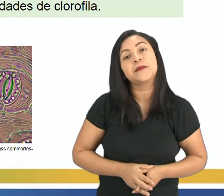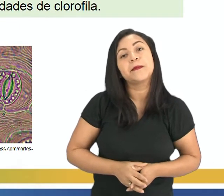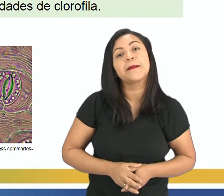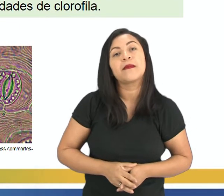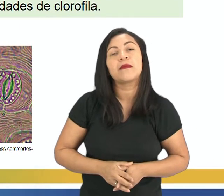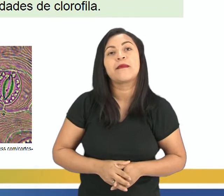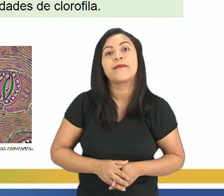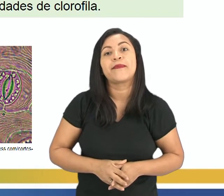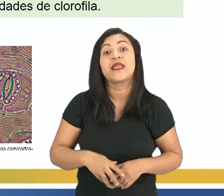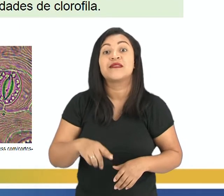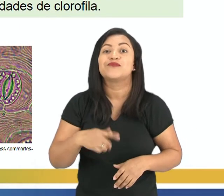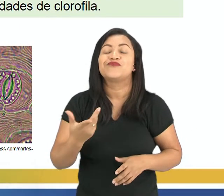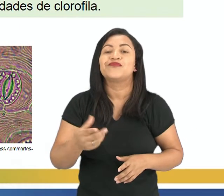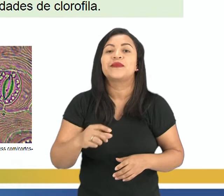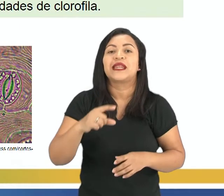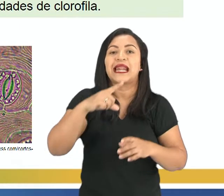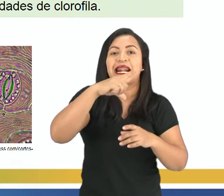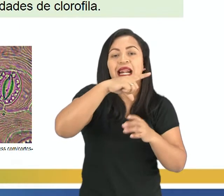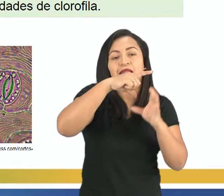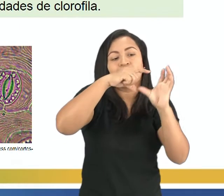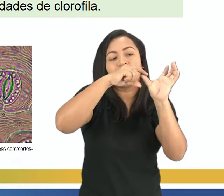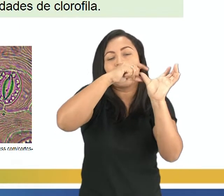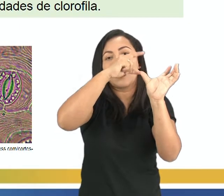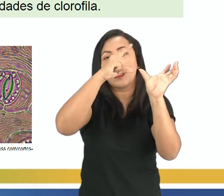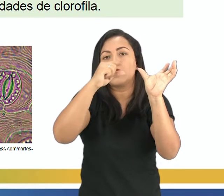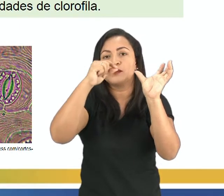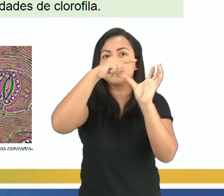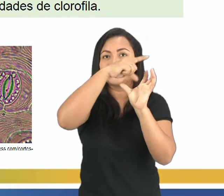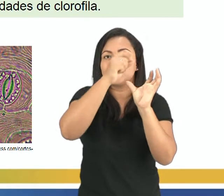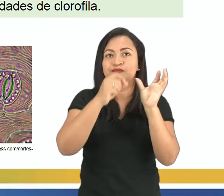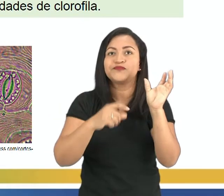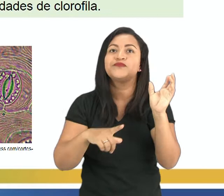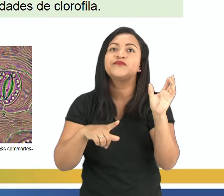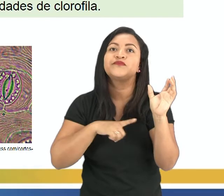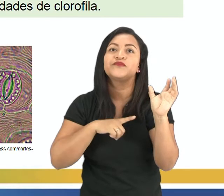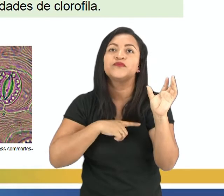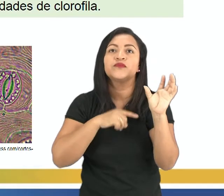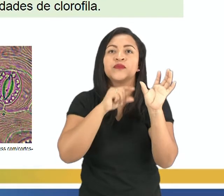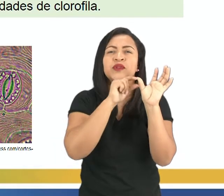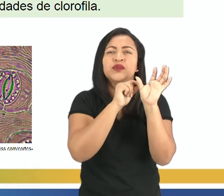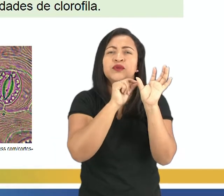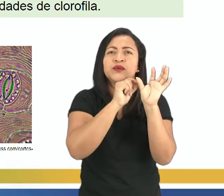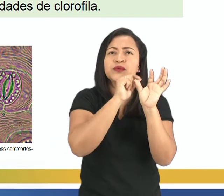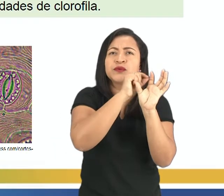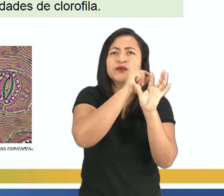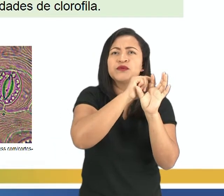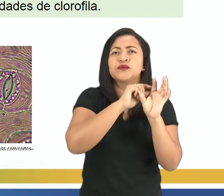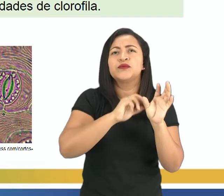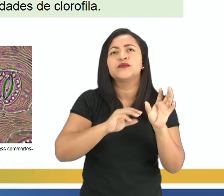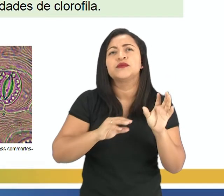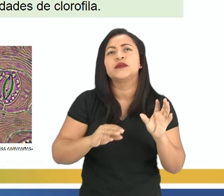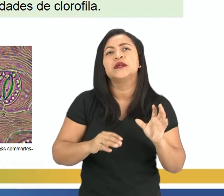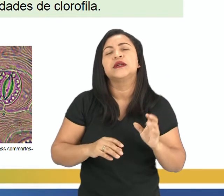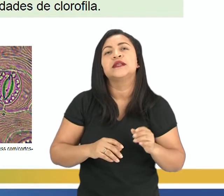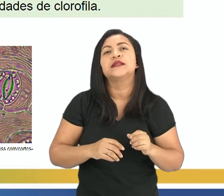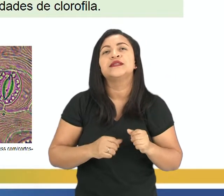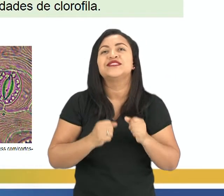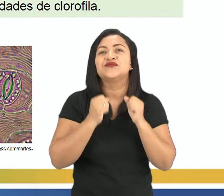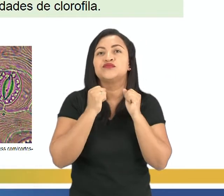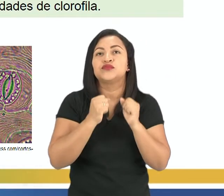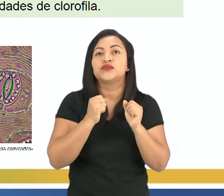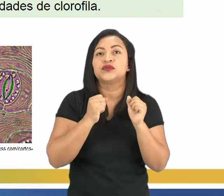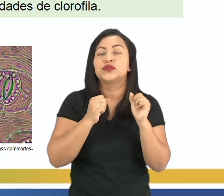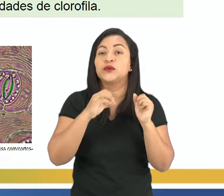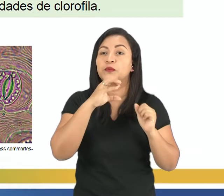Bom, nas folhas nós vamos encontrar estruturas que são responsáveis, elas vão permitir com que o